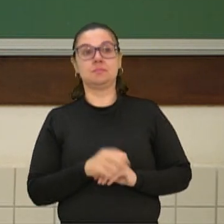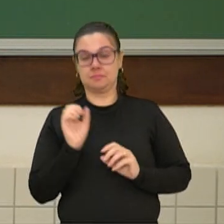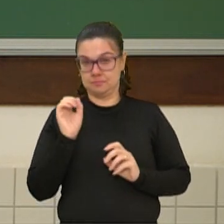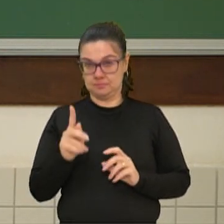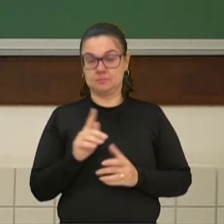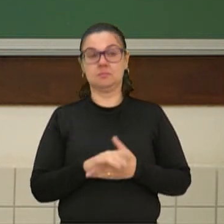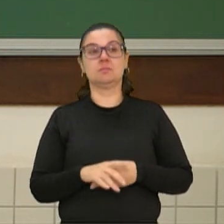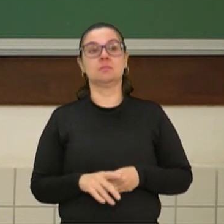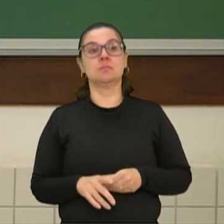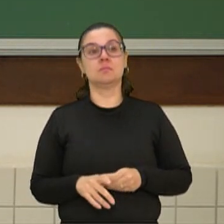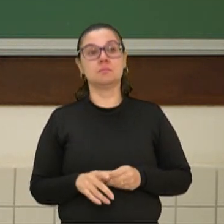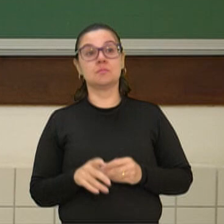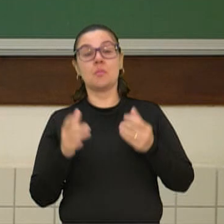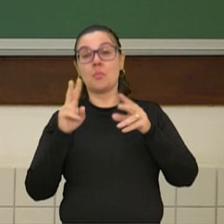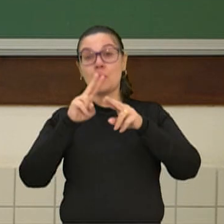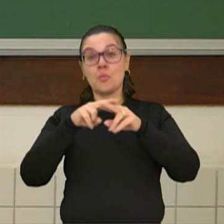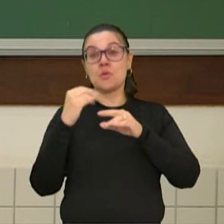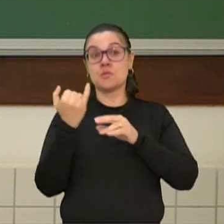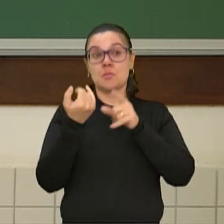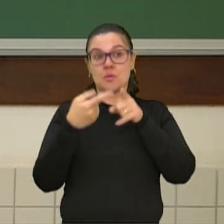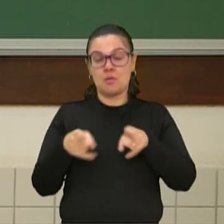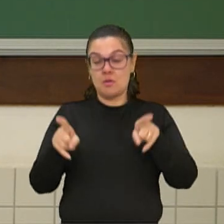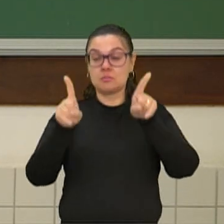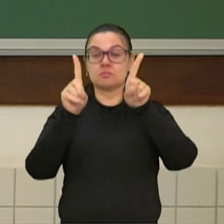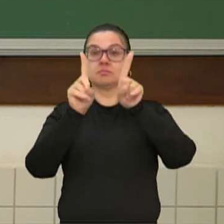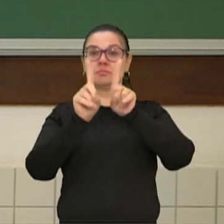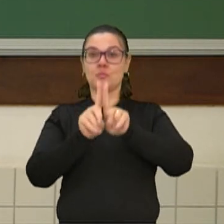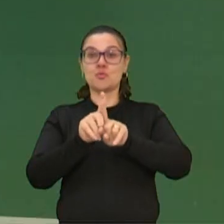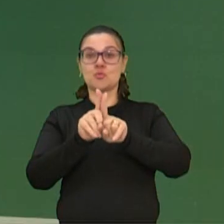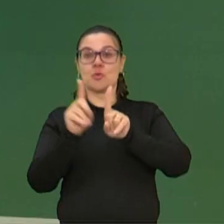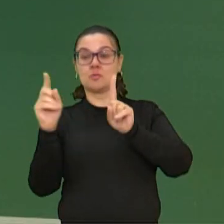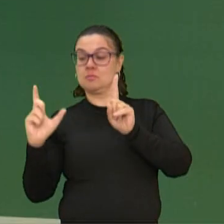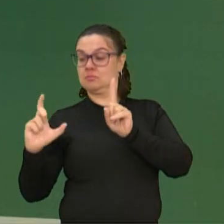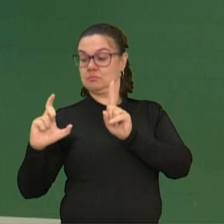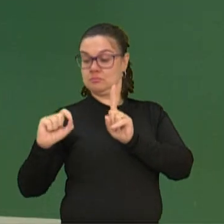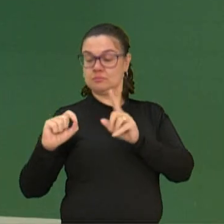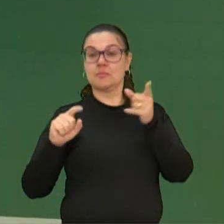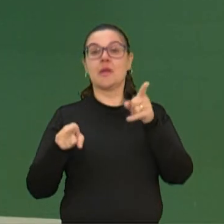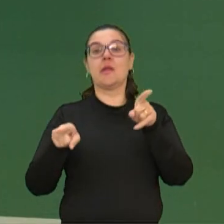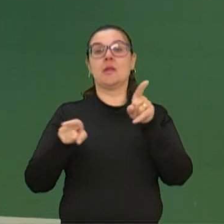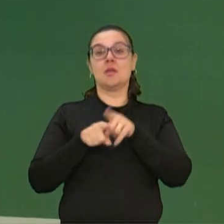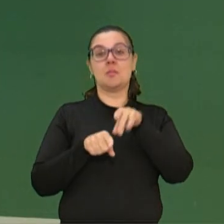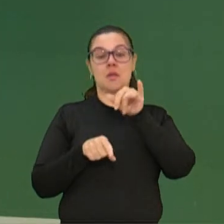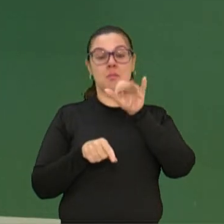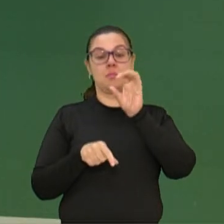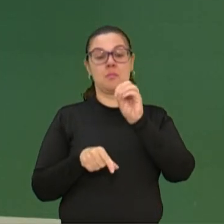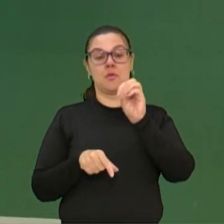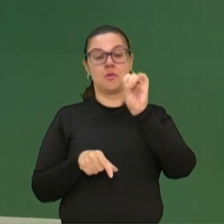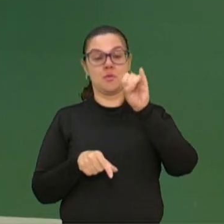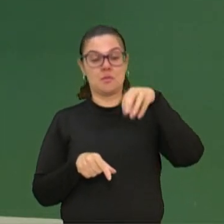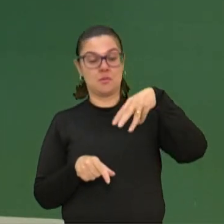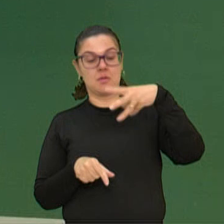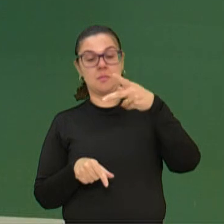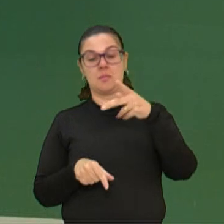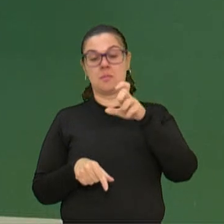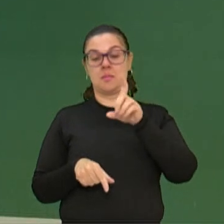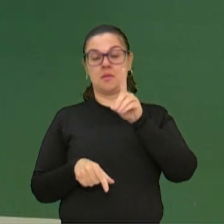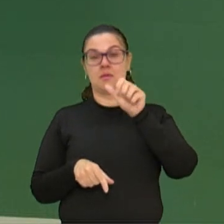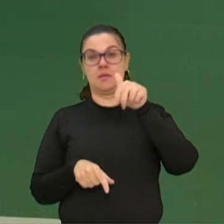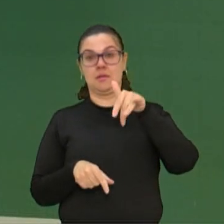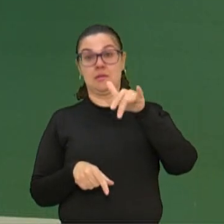corpo. Então, por isso que é importante nós associarmos esses dois exames, né? A bioimpedância, que faz